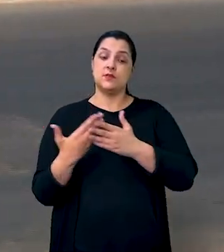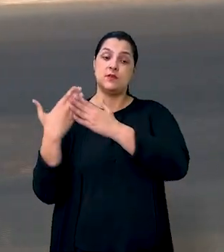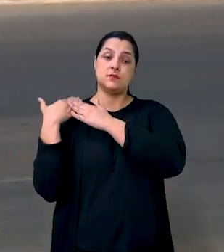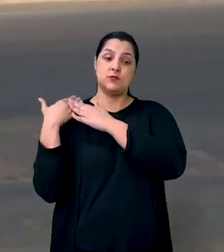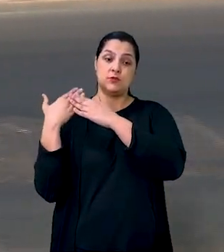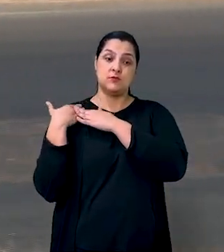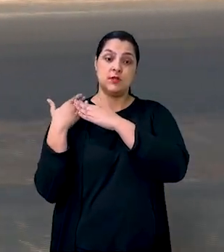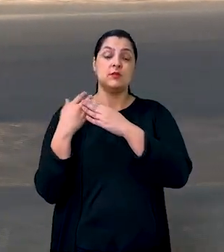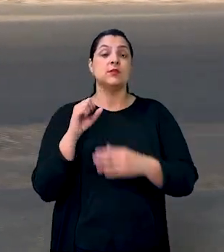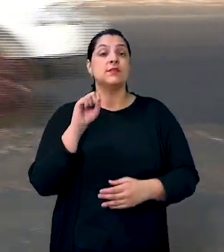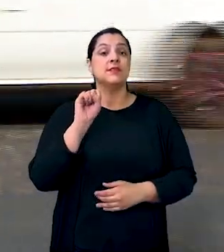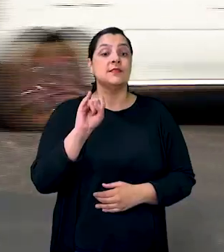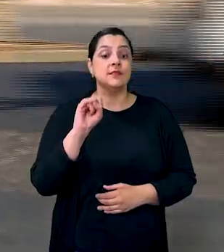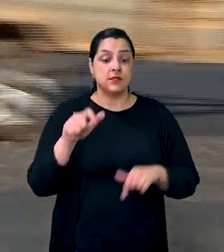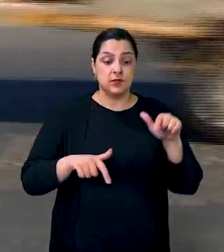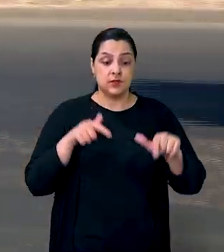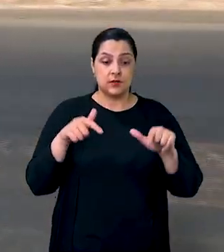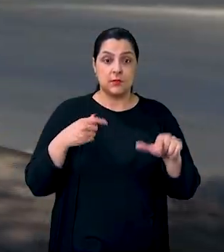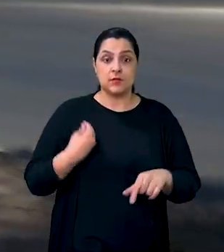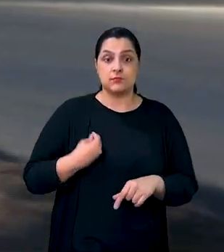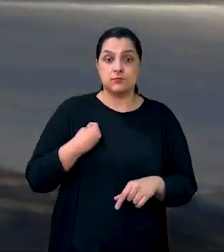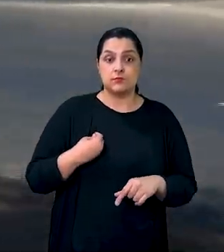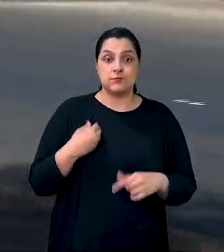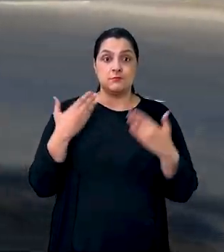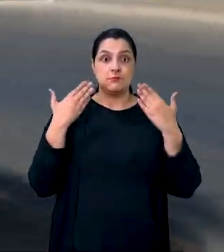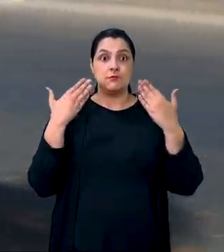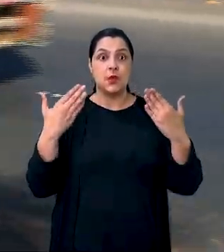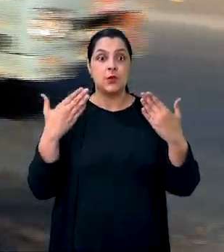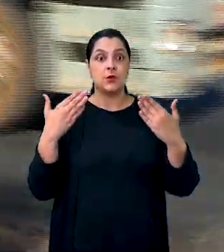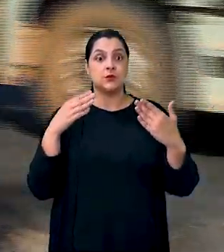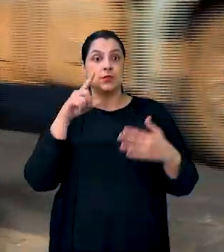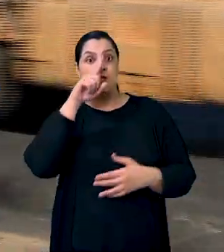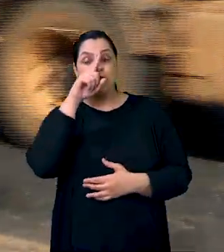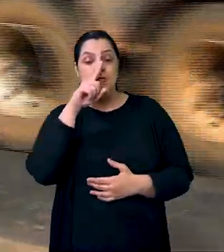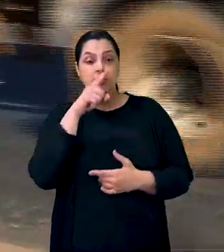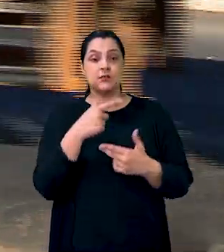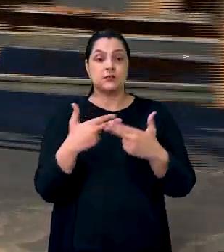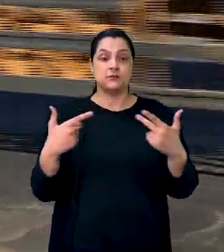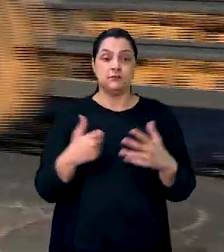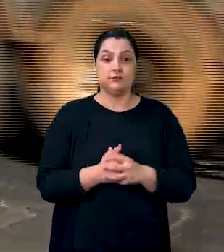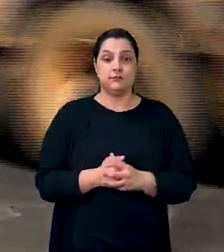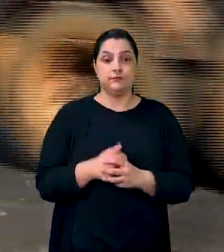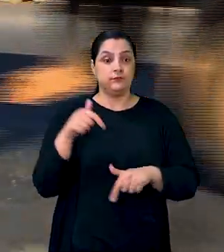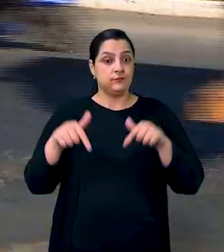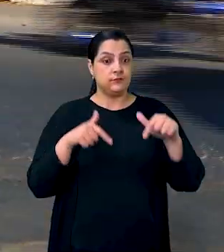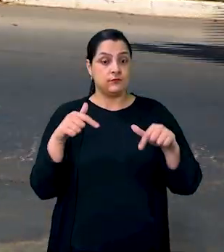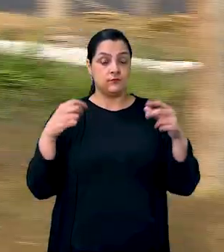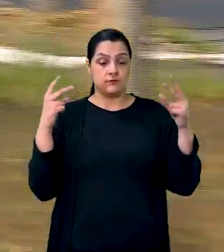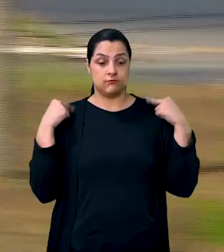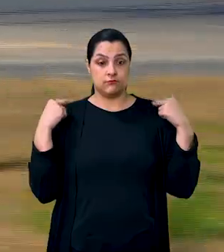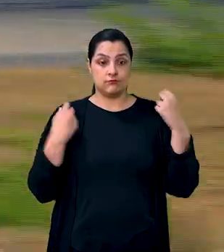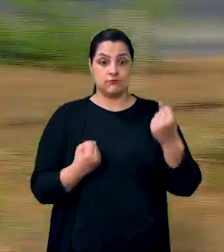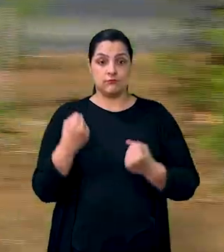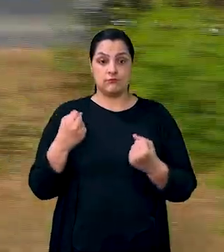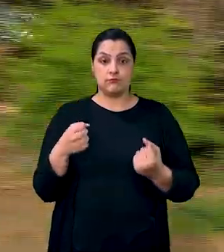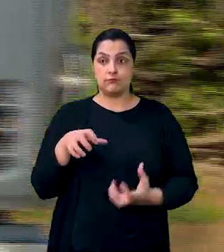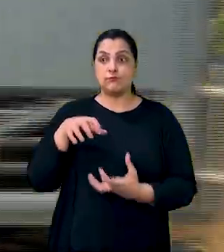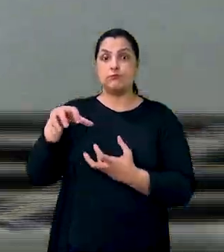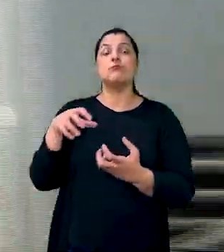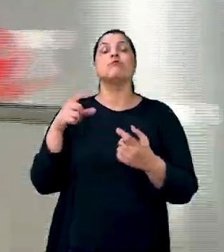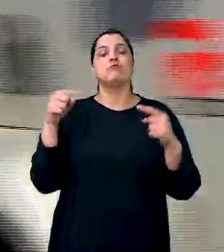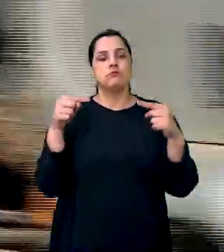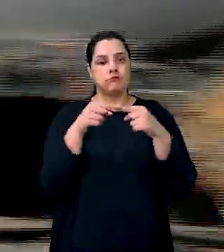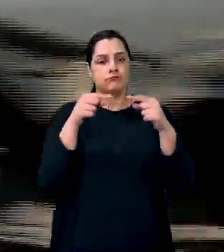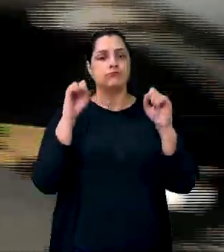ser responsabilizado quando a atividade apresentar exposição habitual a risco e que o trabalho dos motoristas de entrega